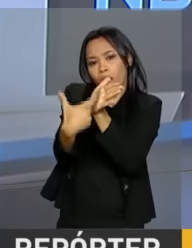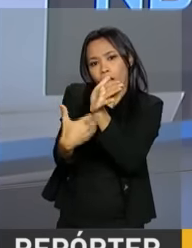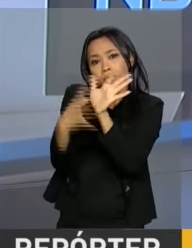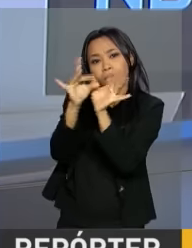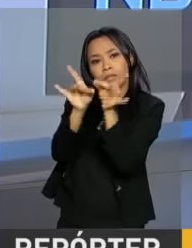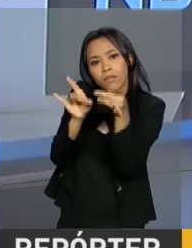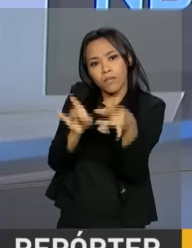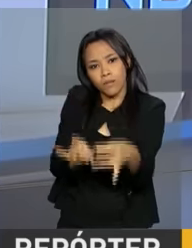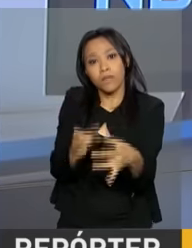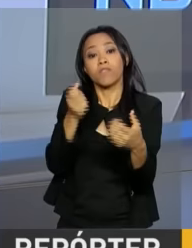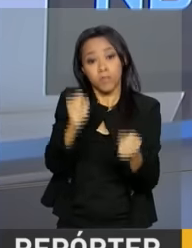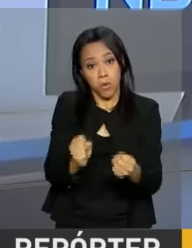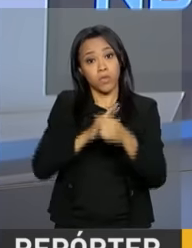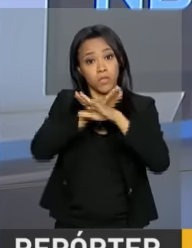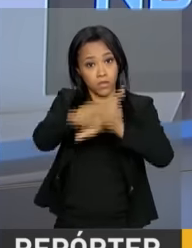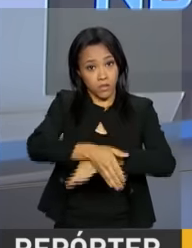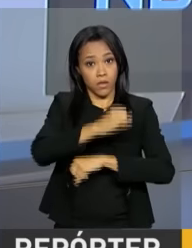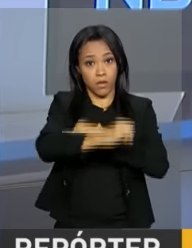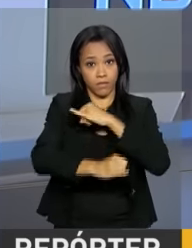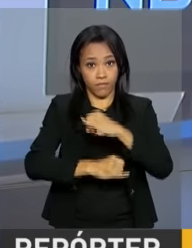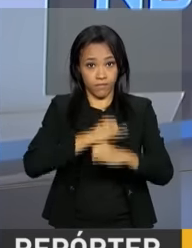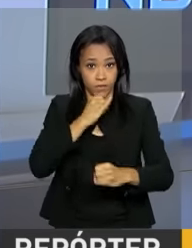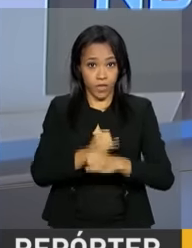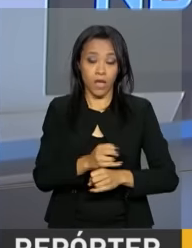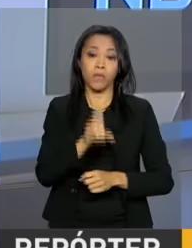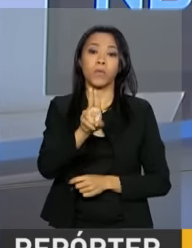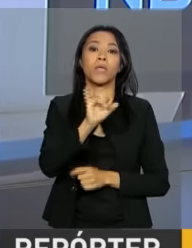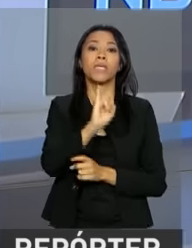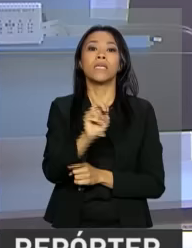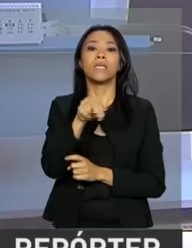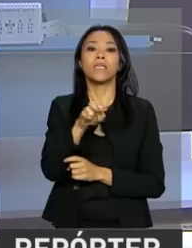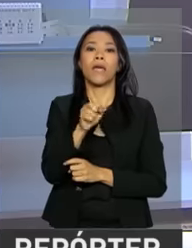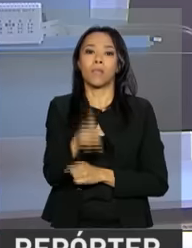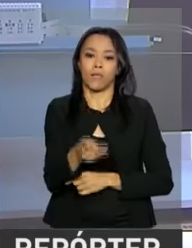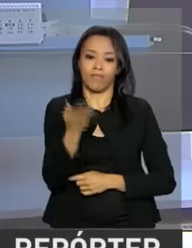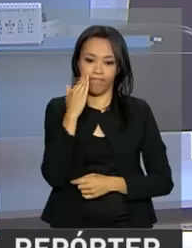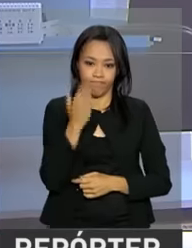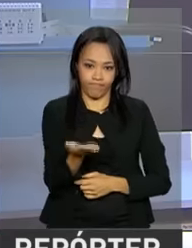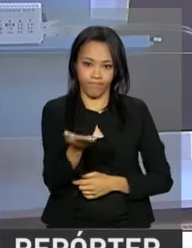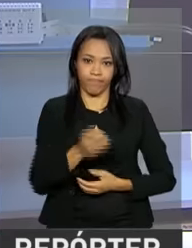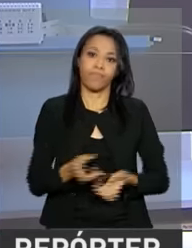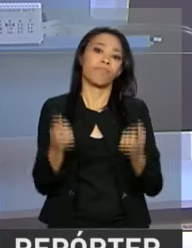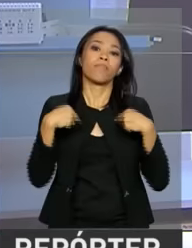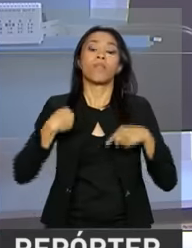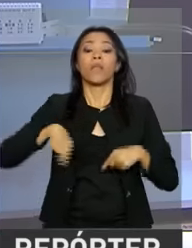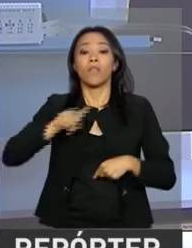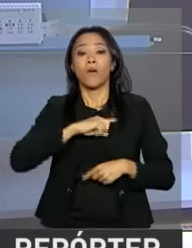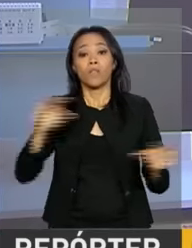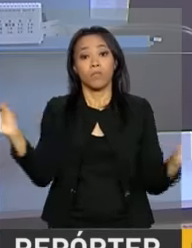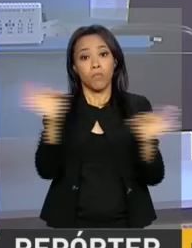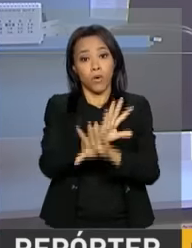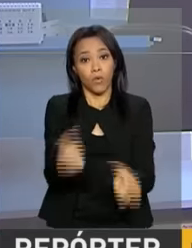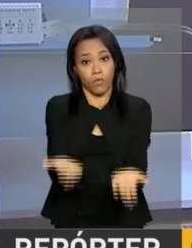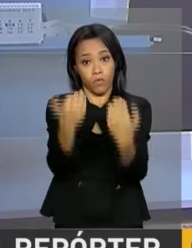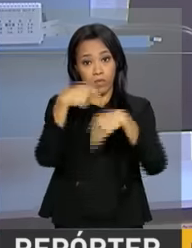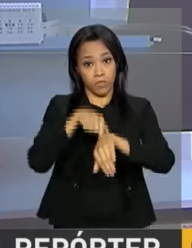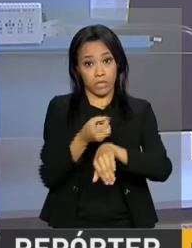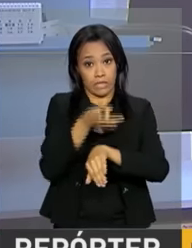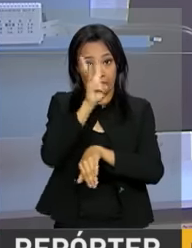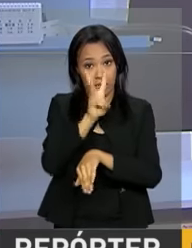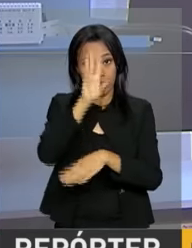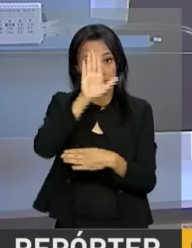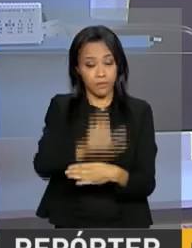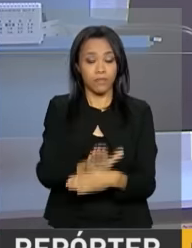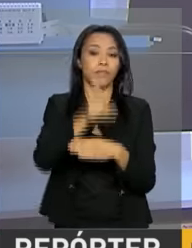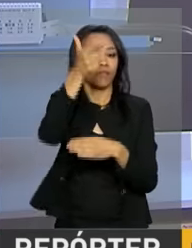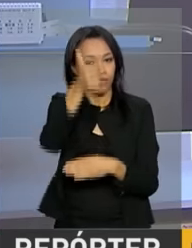detalhes estão nesse endereço aí na página do INEP bom e nós ficamos por aqui Voltamos às 3 da tarde na próxima